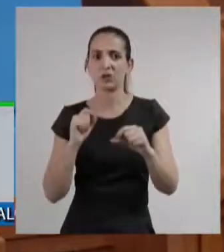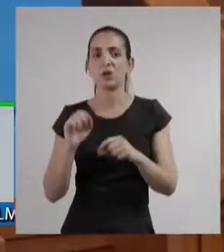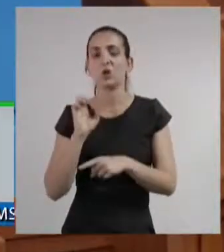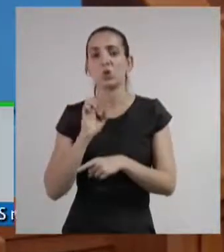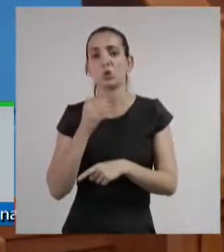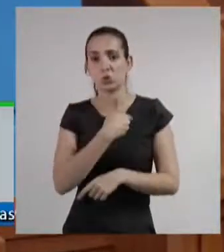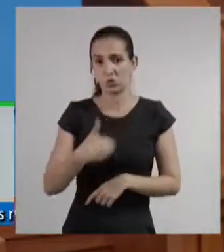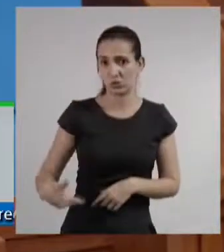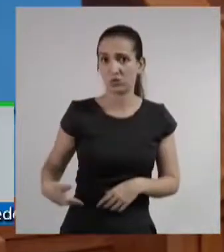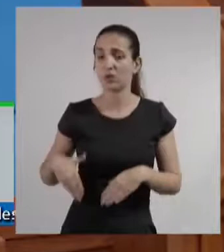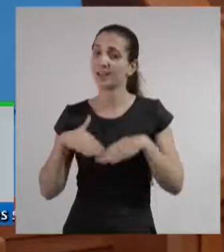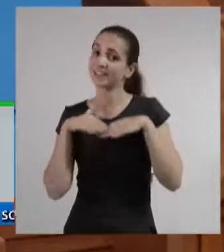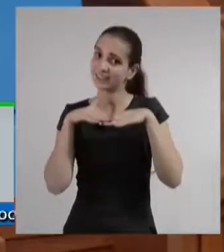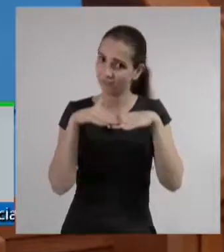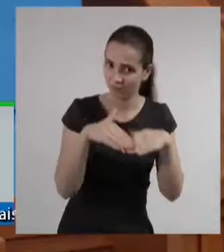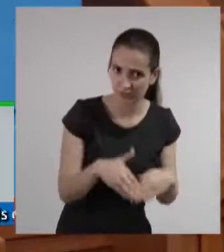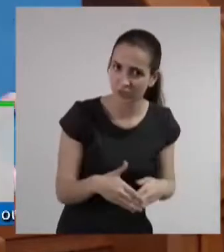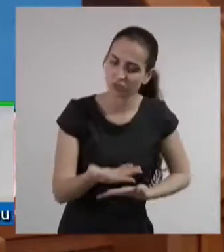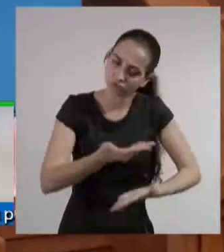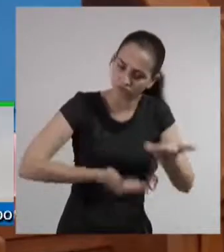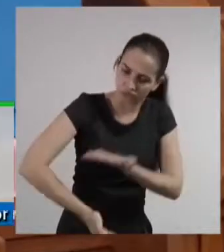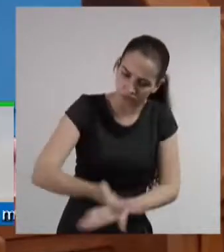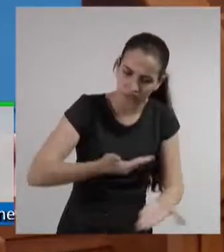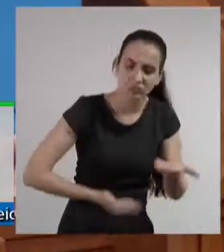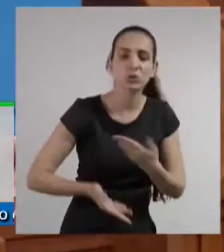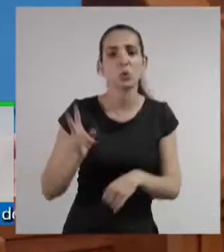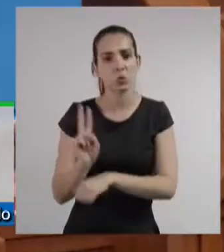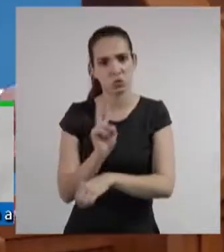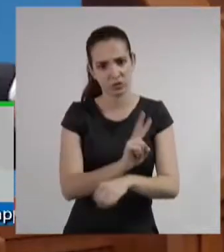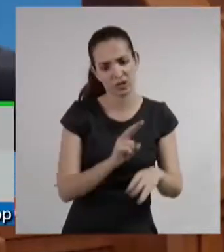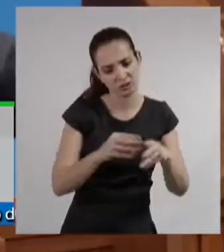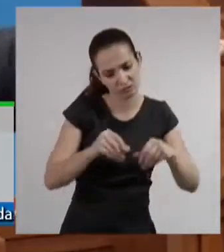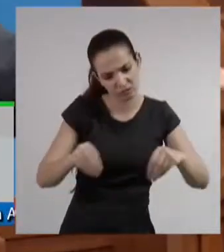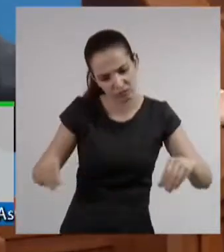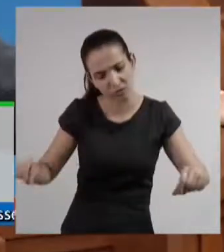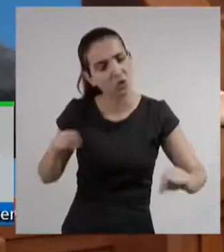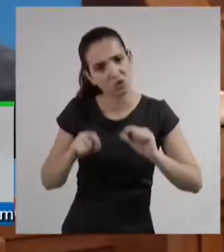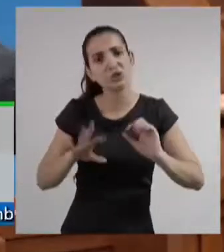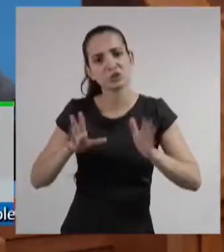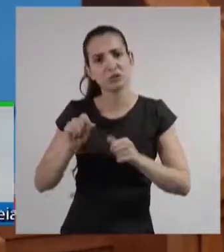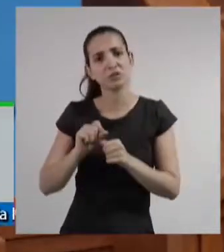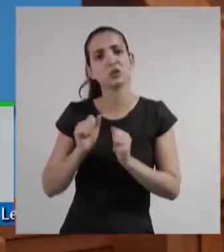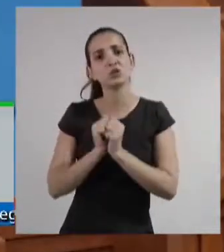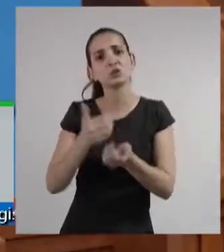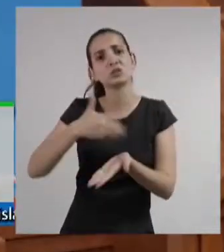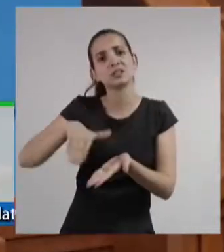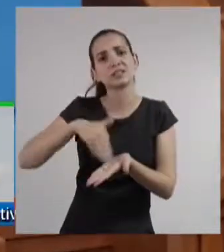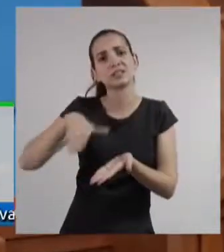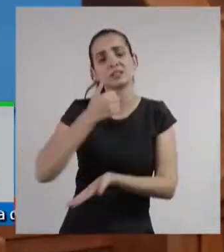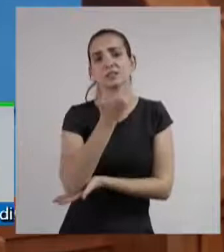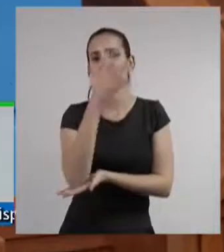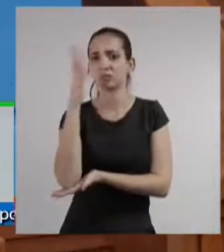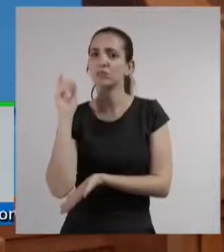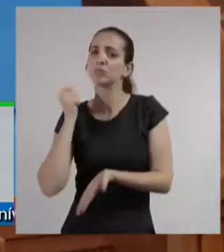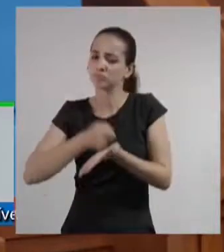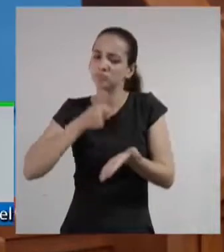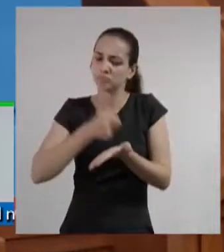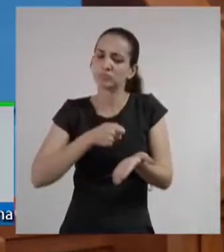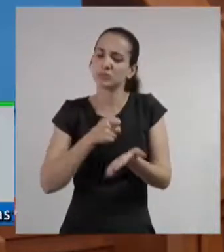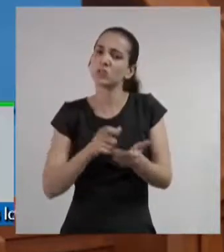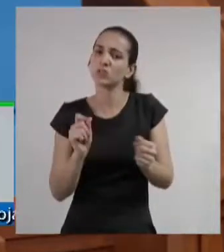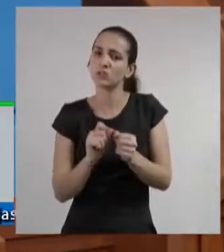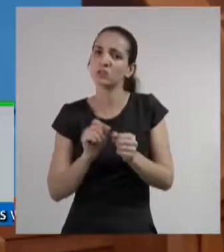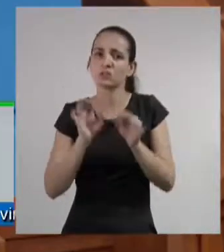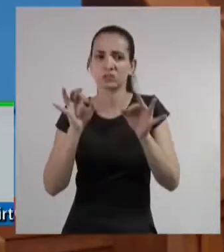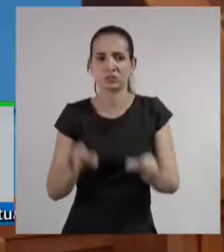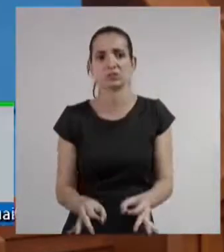Bonito para conservação do solo está sendo feito pela Secretaria de Meio Ambiente e com muita insistência. Eu conversei